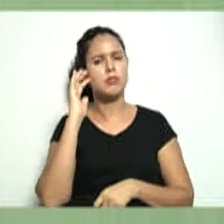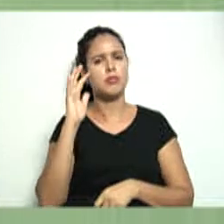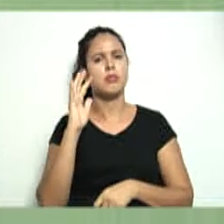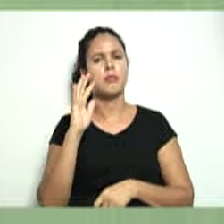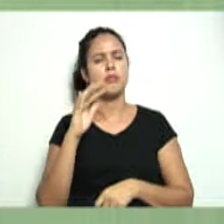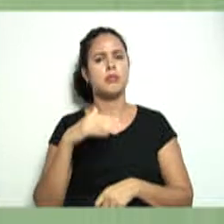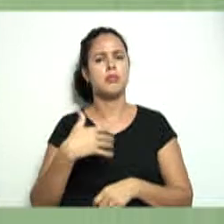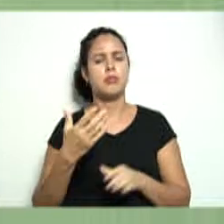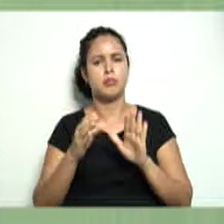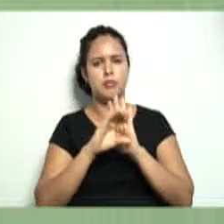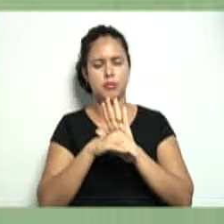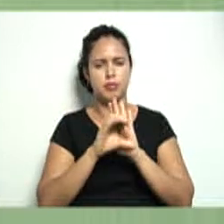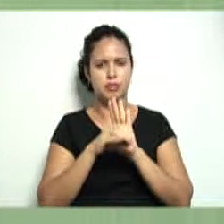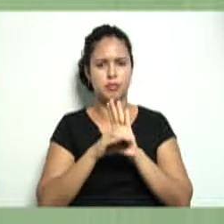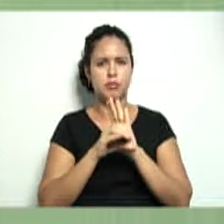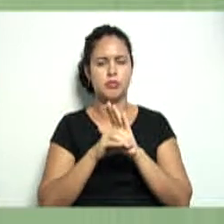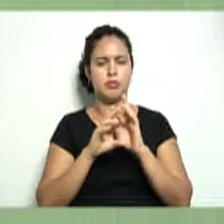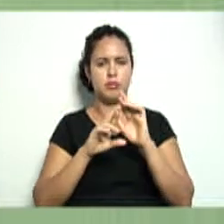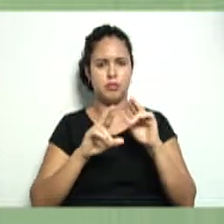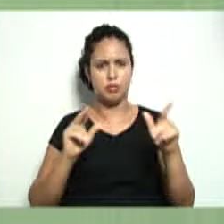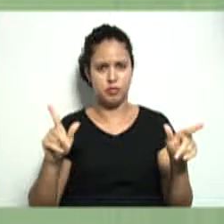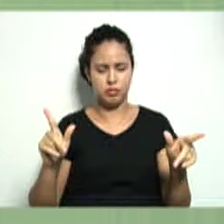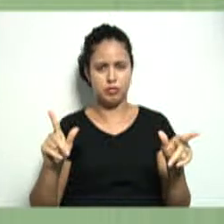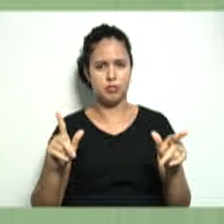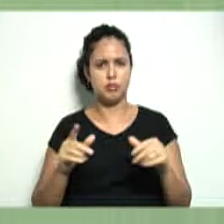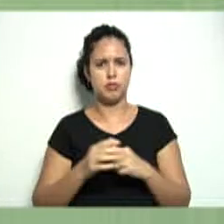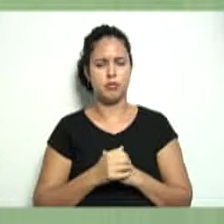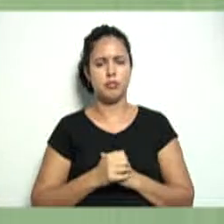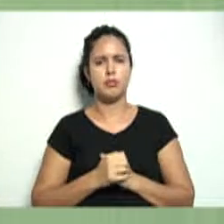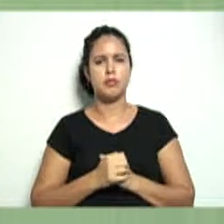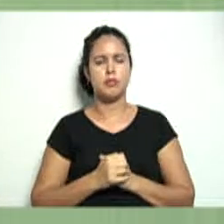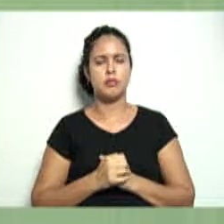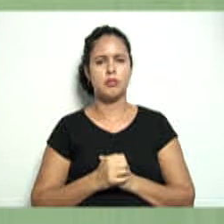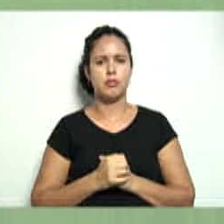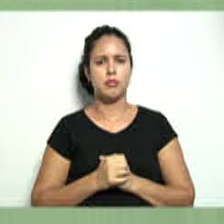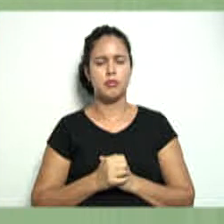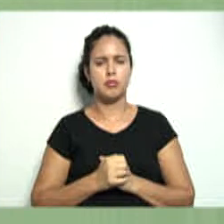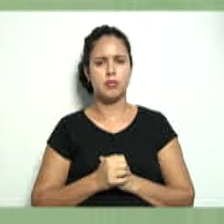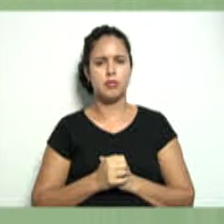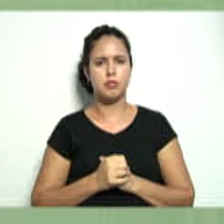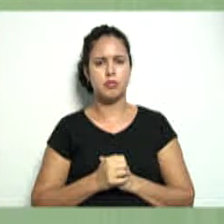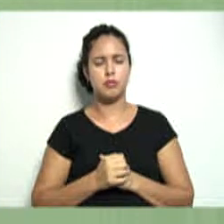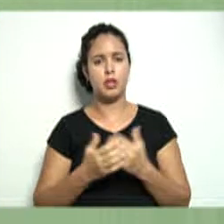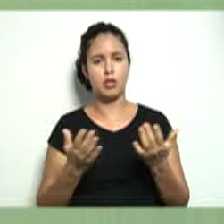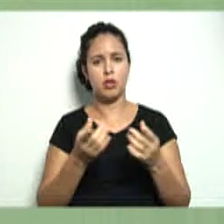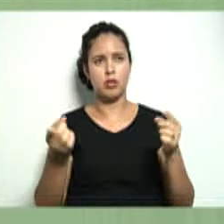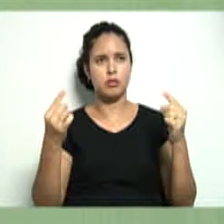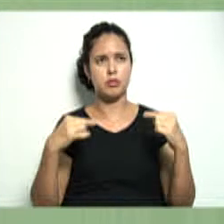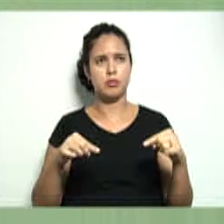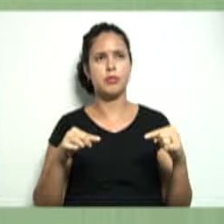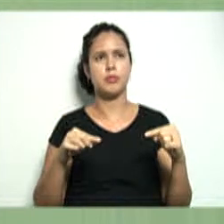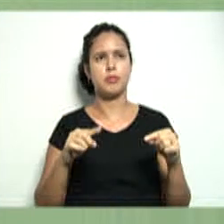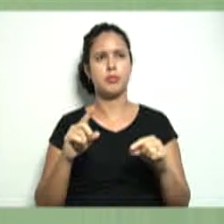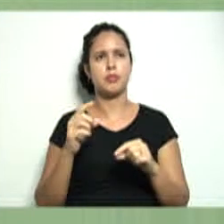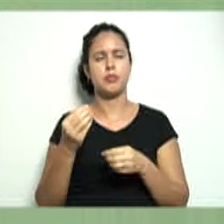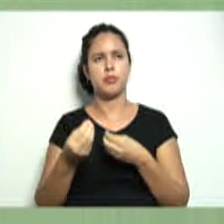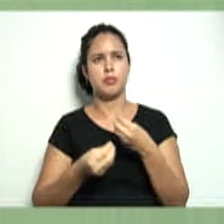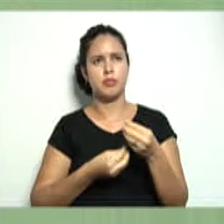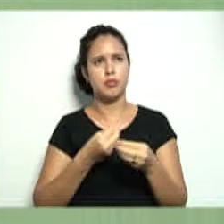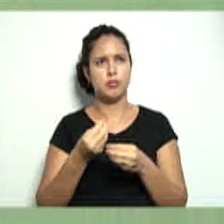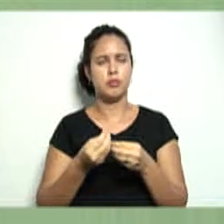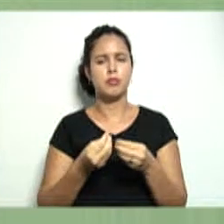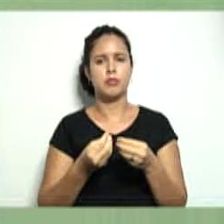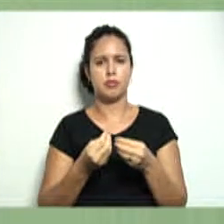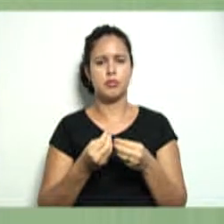Então, é um conceito diferenciado. Vamos para a última sequência. Com relação